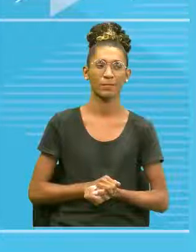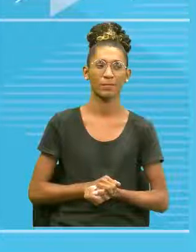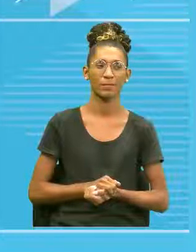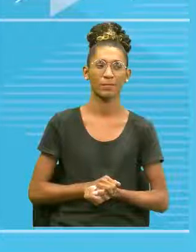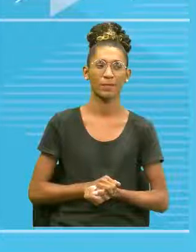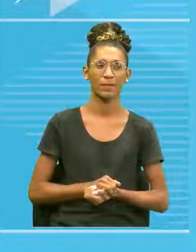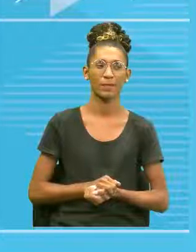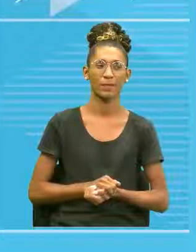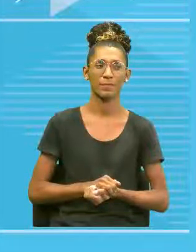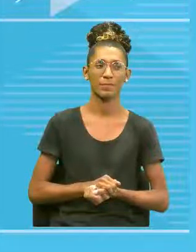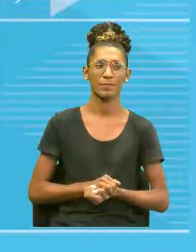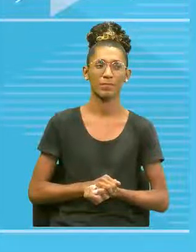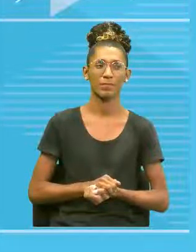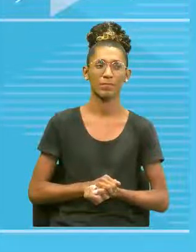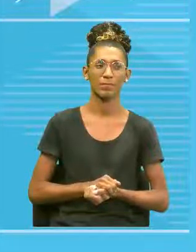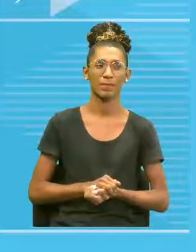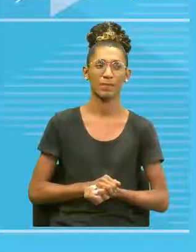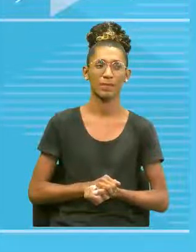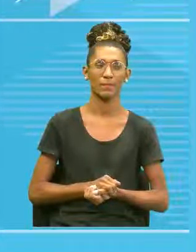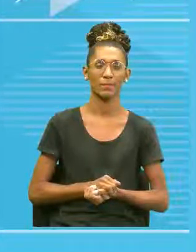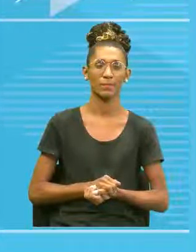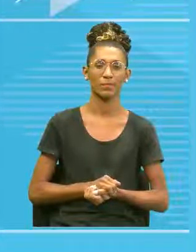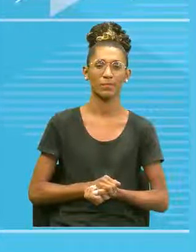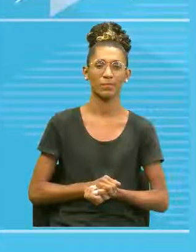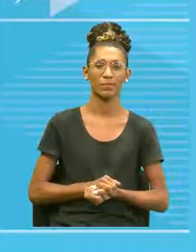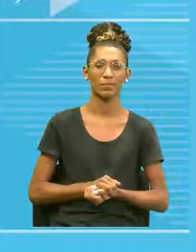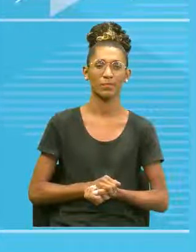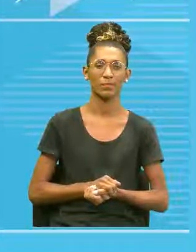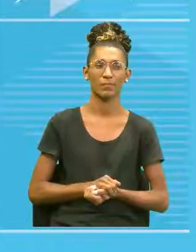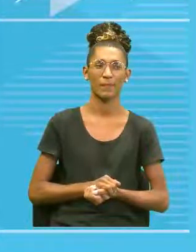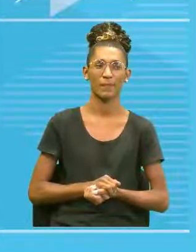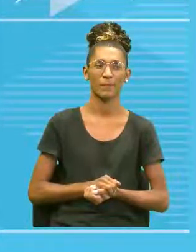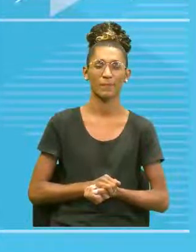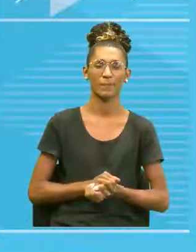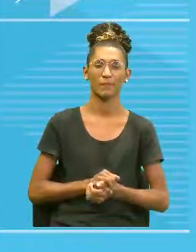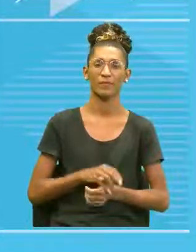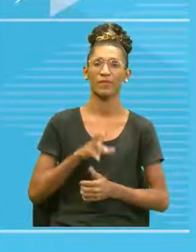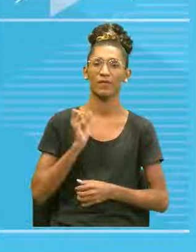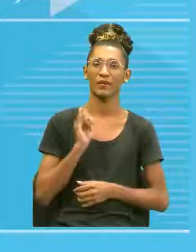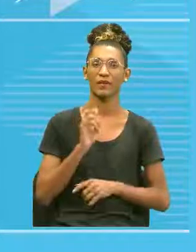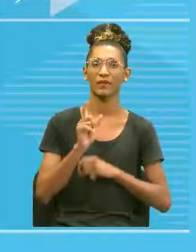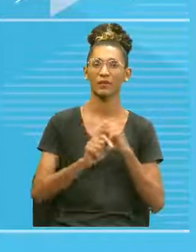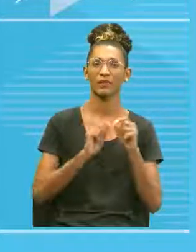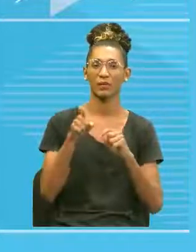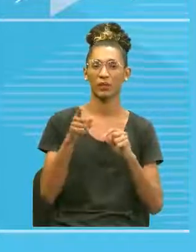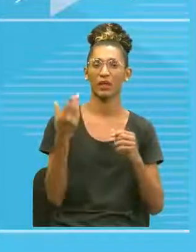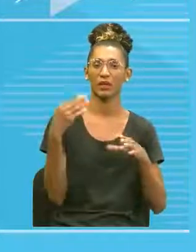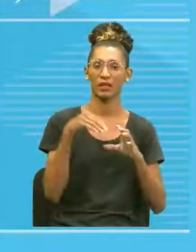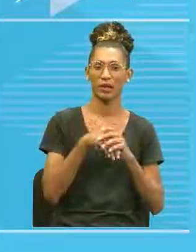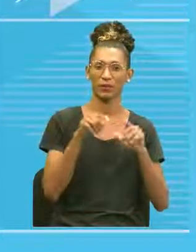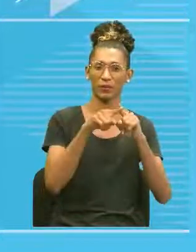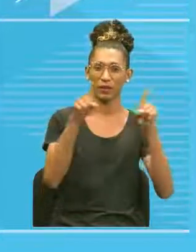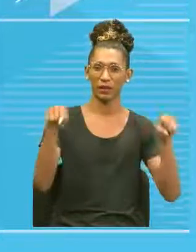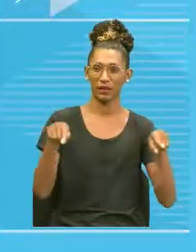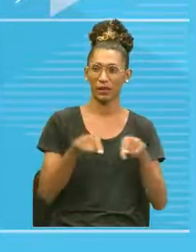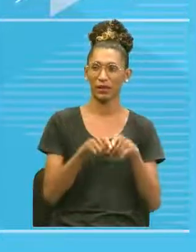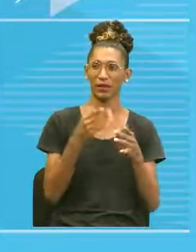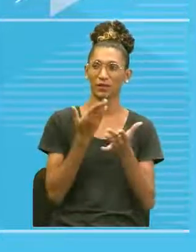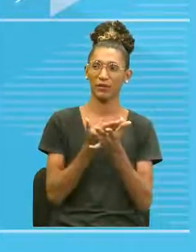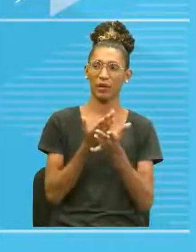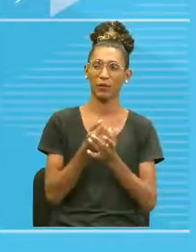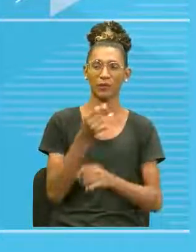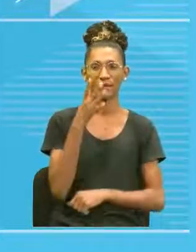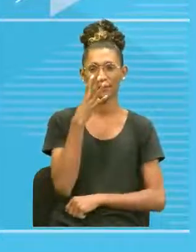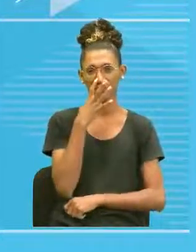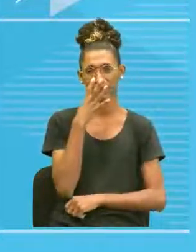haviam e essa é a conjugação do verbo haver e se você tá em sala de aula acompanhando a aula